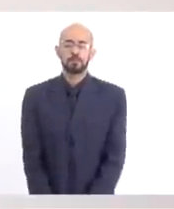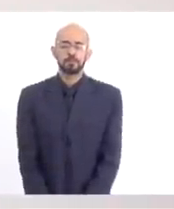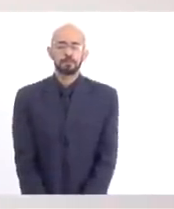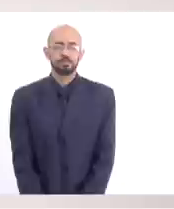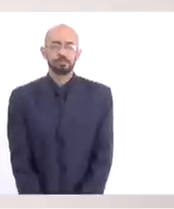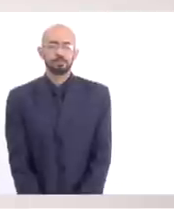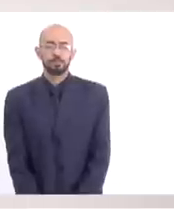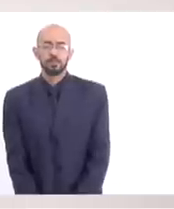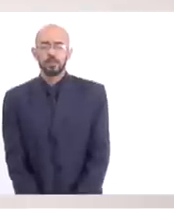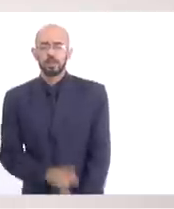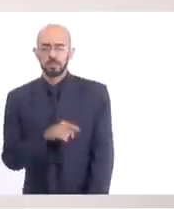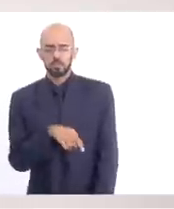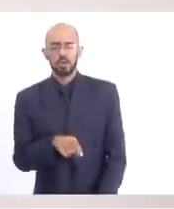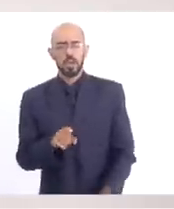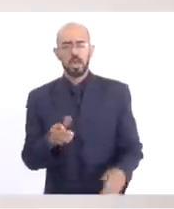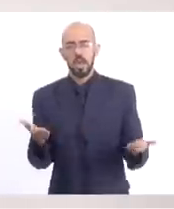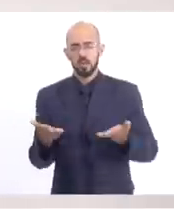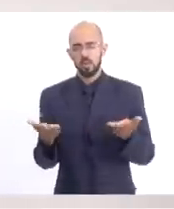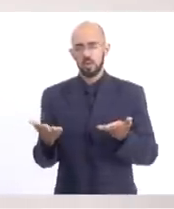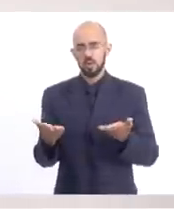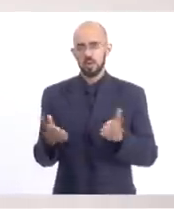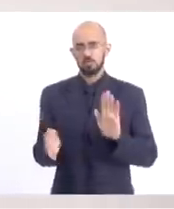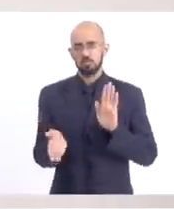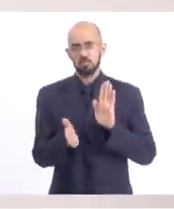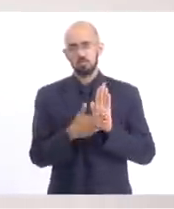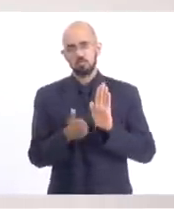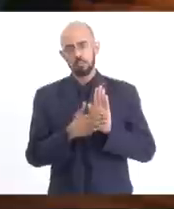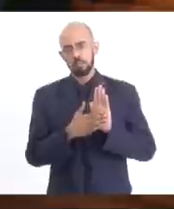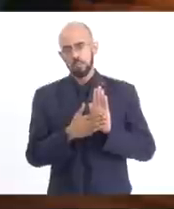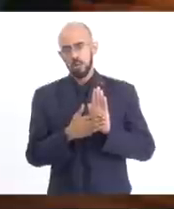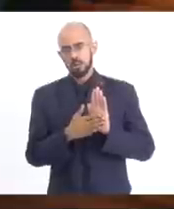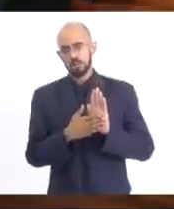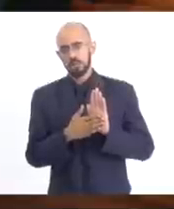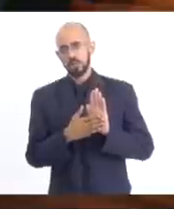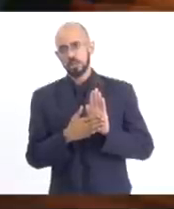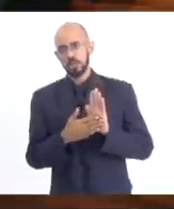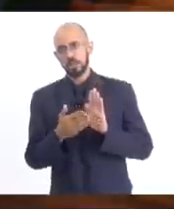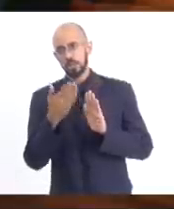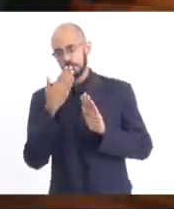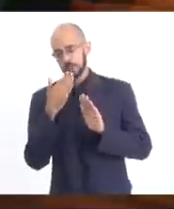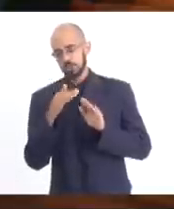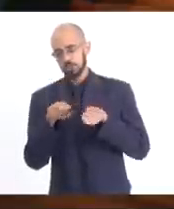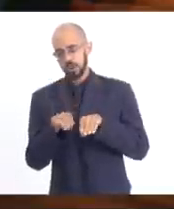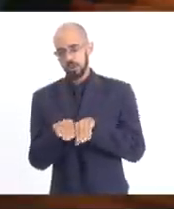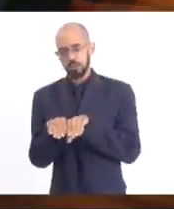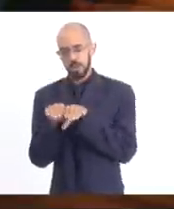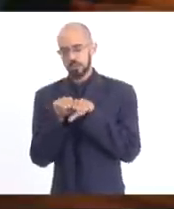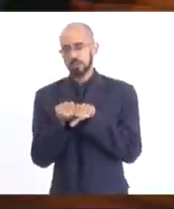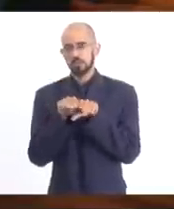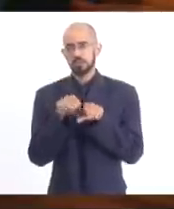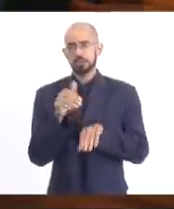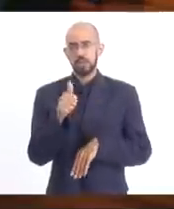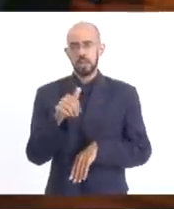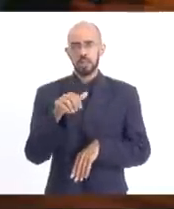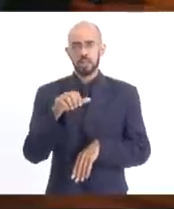Isso é a atual. A proposta pedida, que era a equiparação de 192